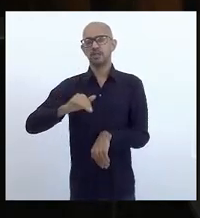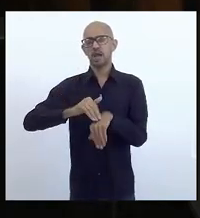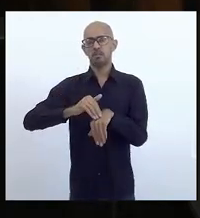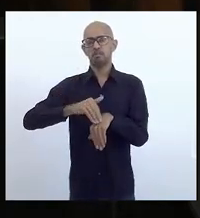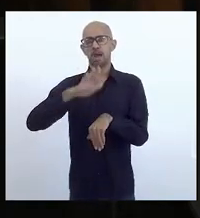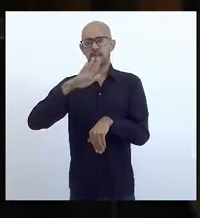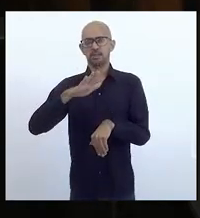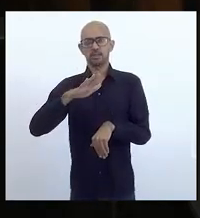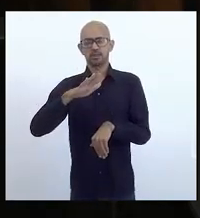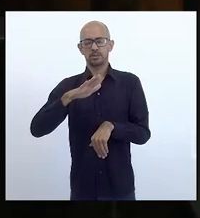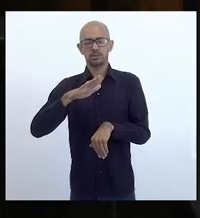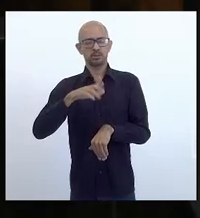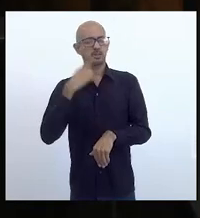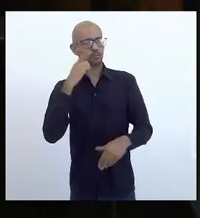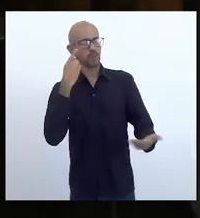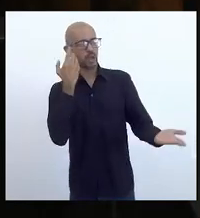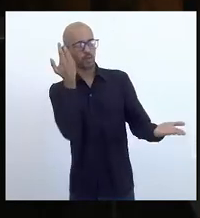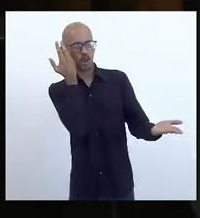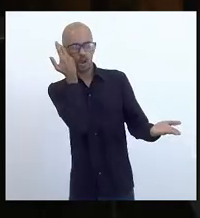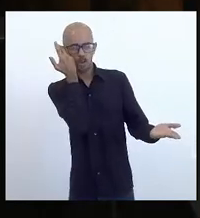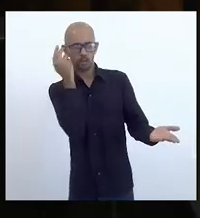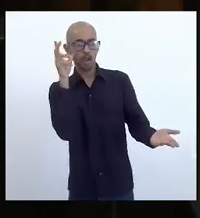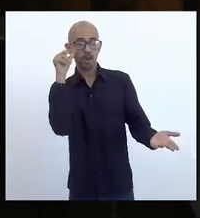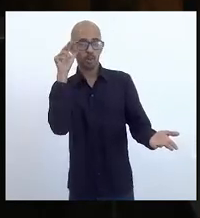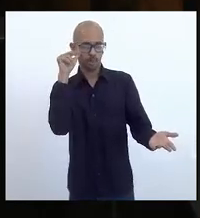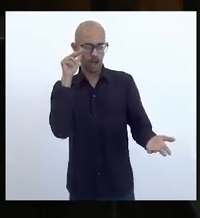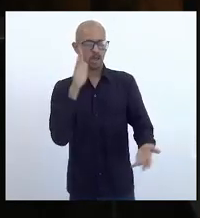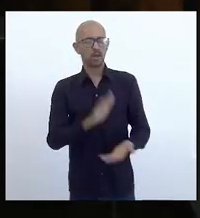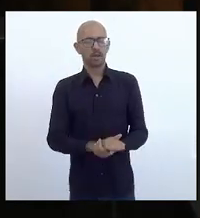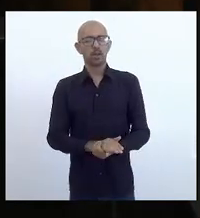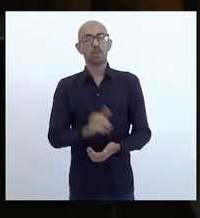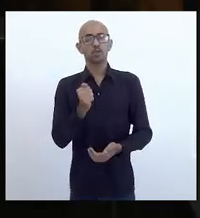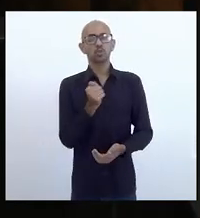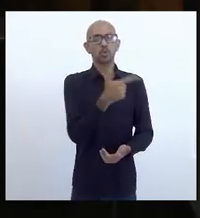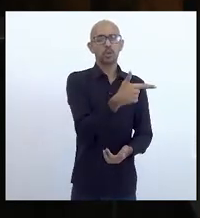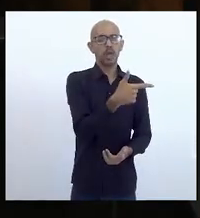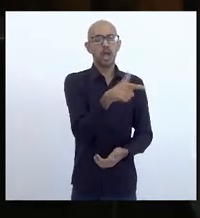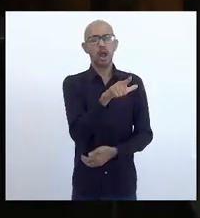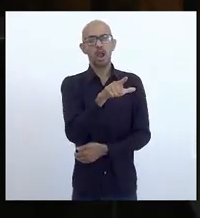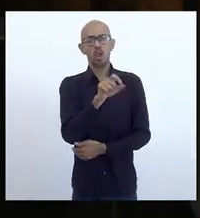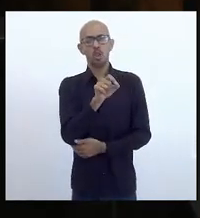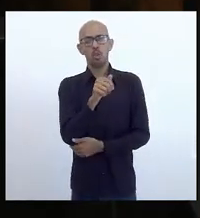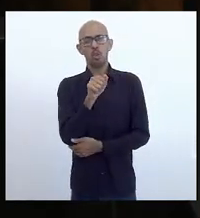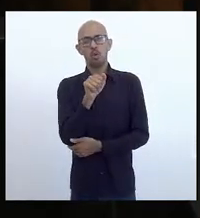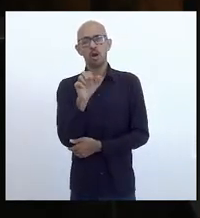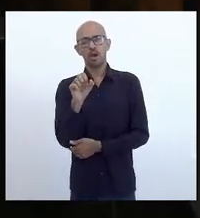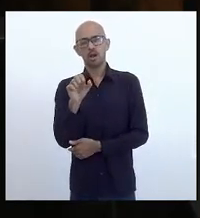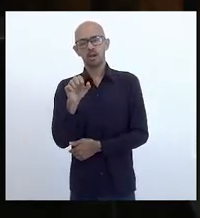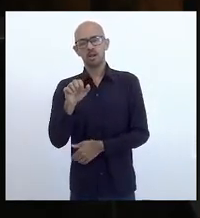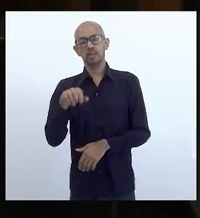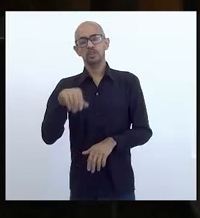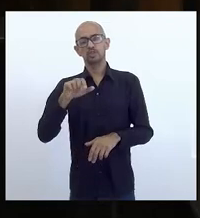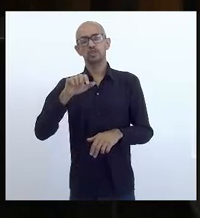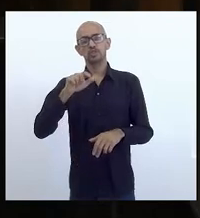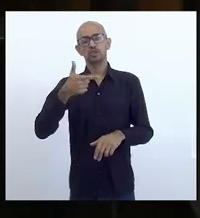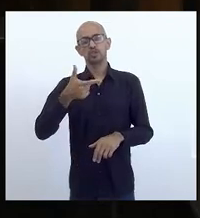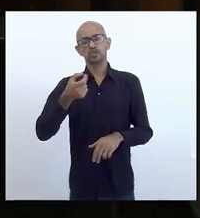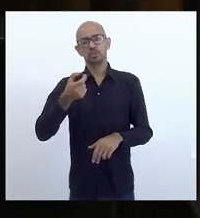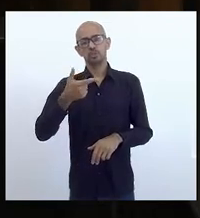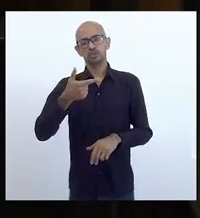Eliomar Coelho, do que o previsto na LOA de 21. Por diversos motivos, eu